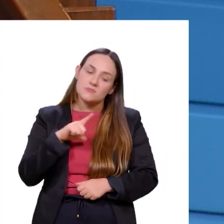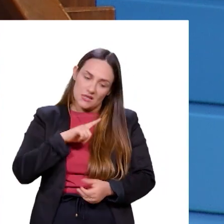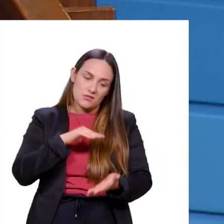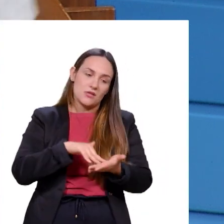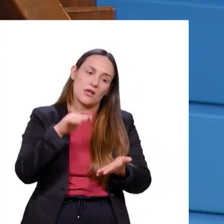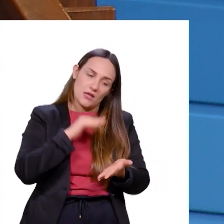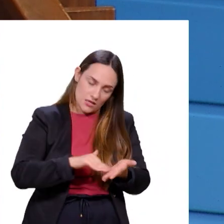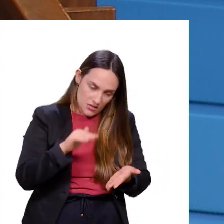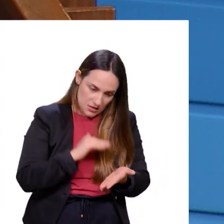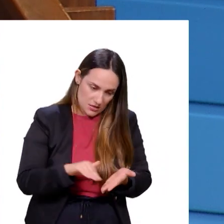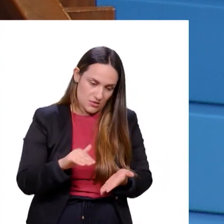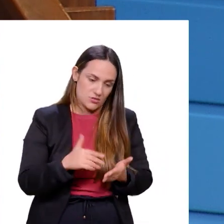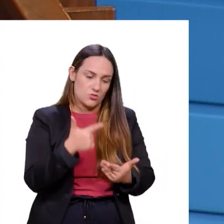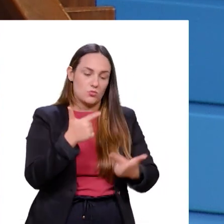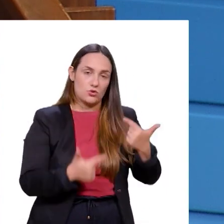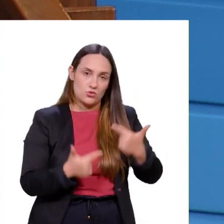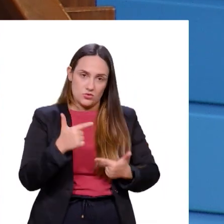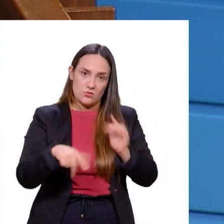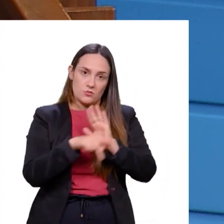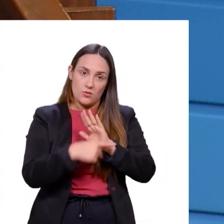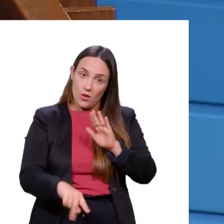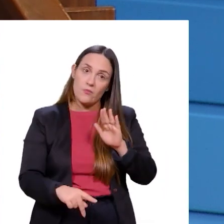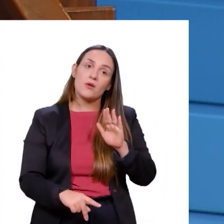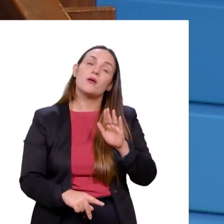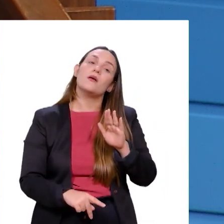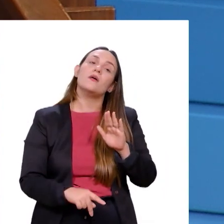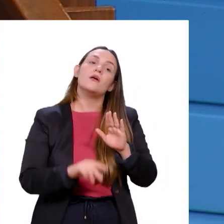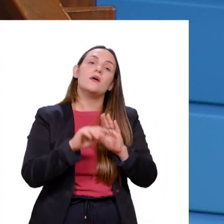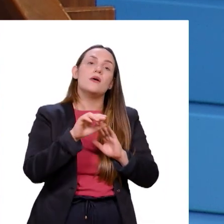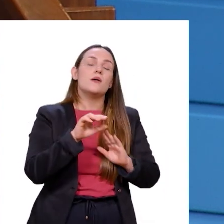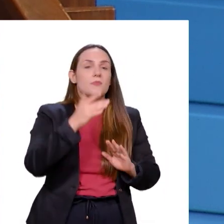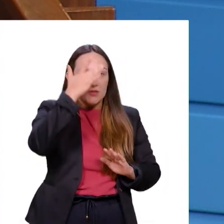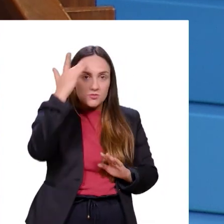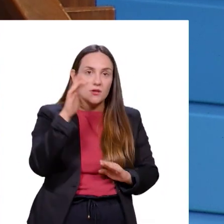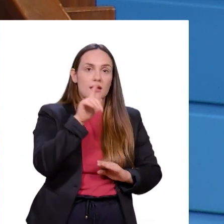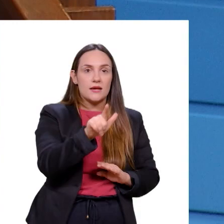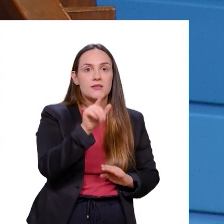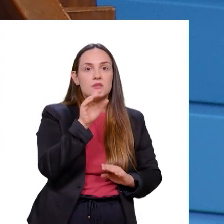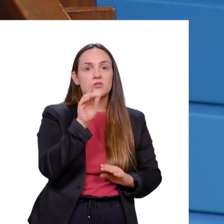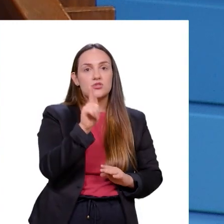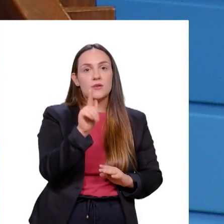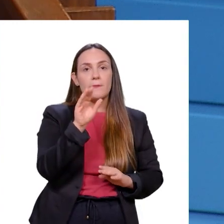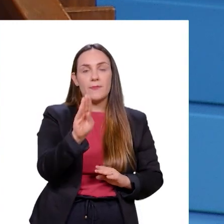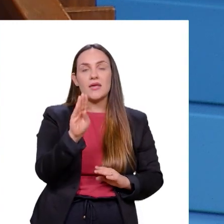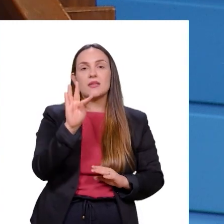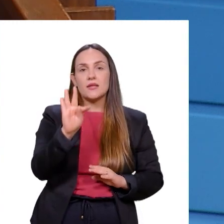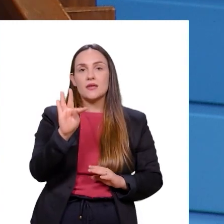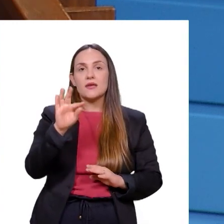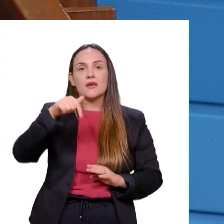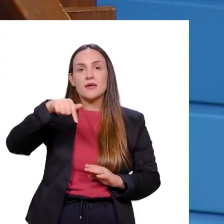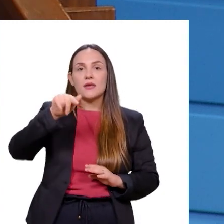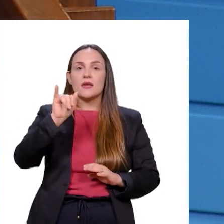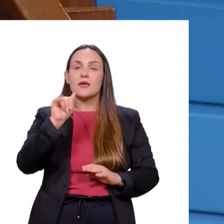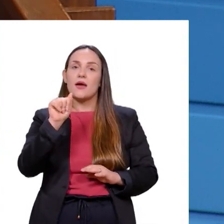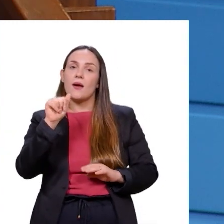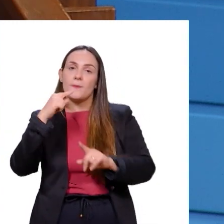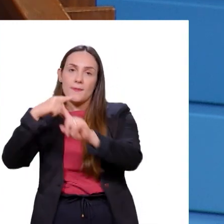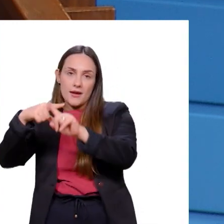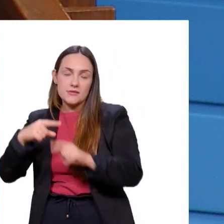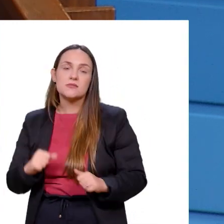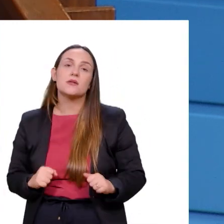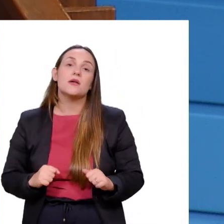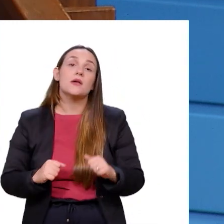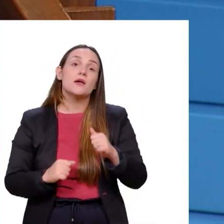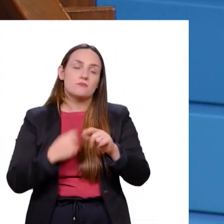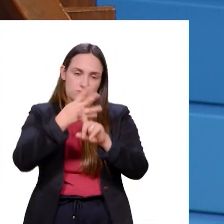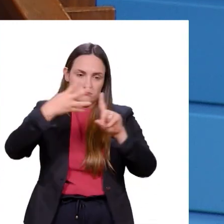oficial da Subsecretaria de Políticas para as Pessoas LGBTQIA+, eu gostaria aqui